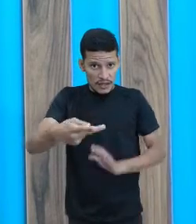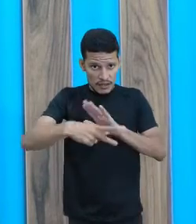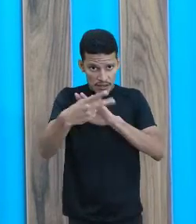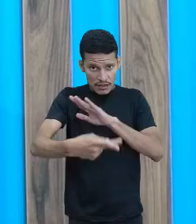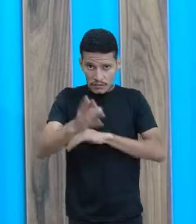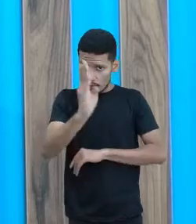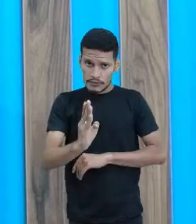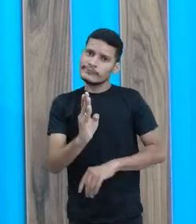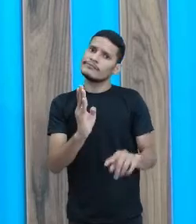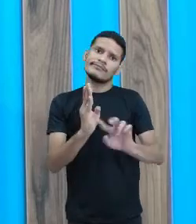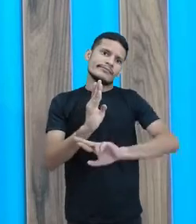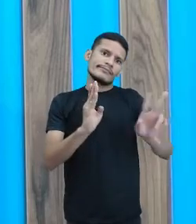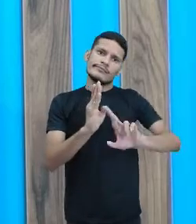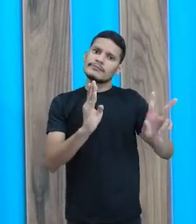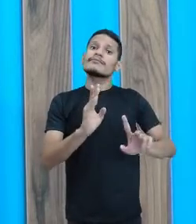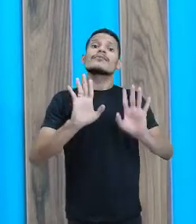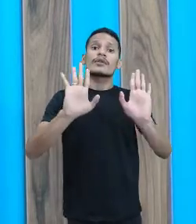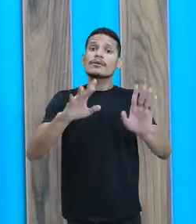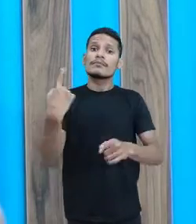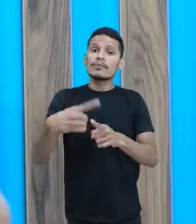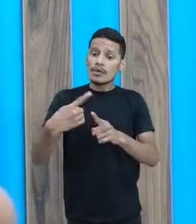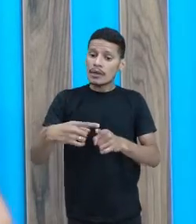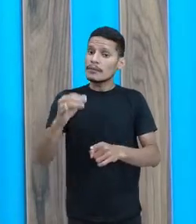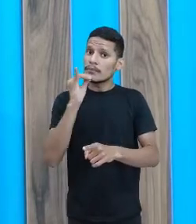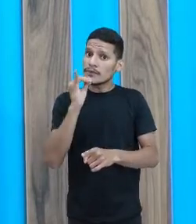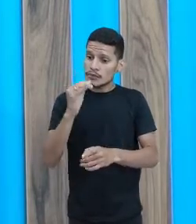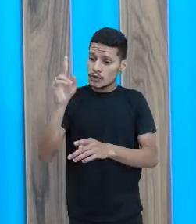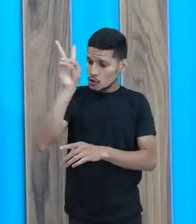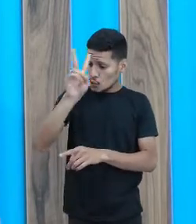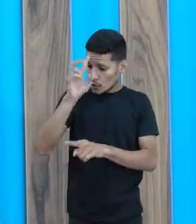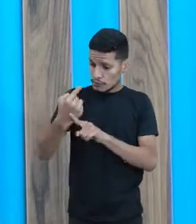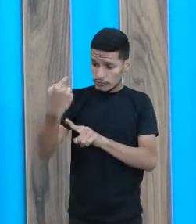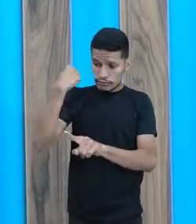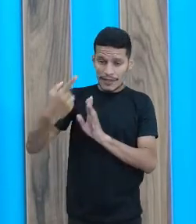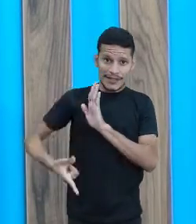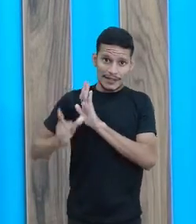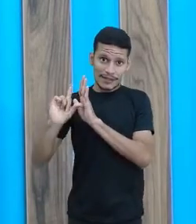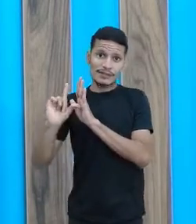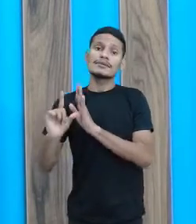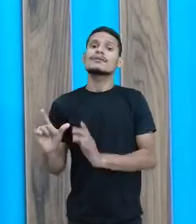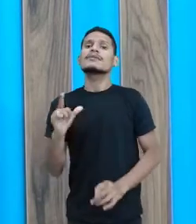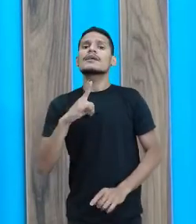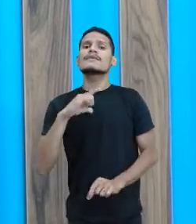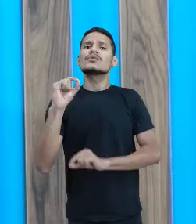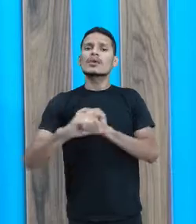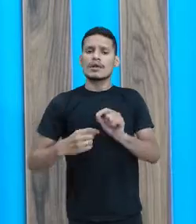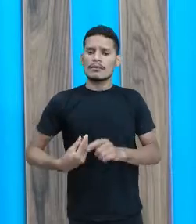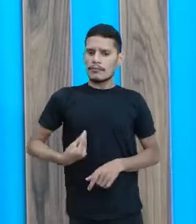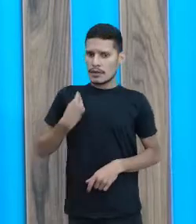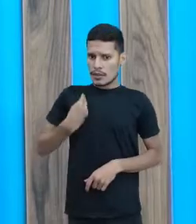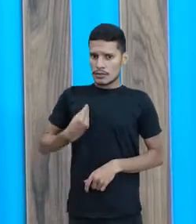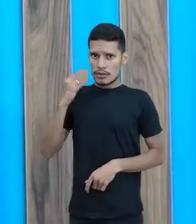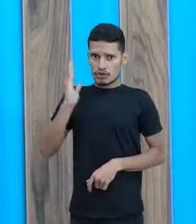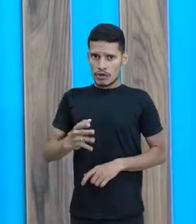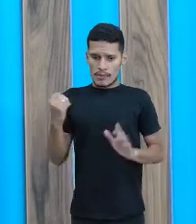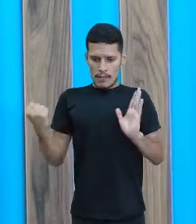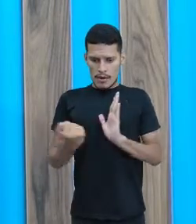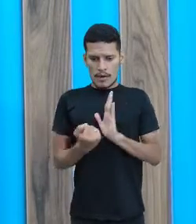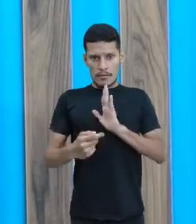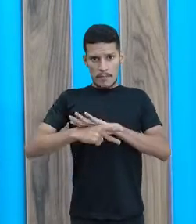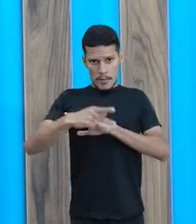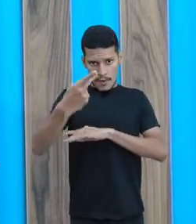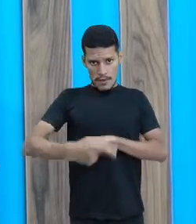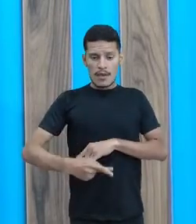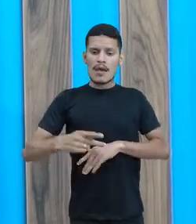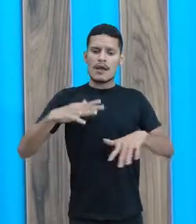Infelizmente, não foi uma novidade, né? A história republicana anterior, há uma presença marcante de golpes, de